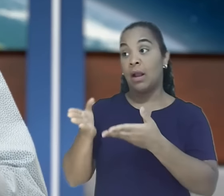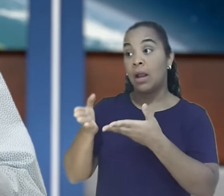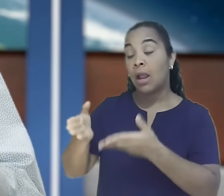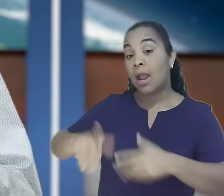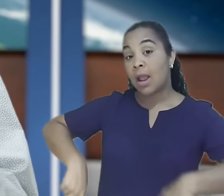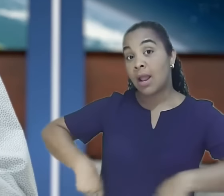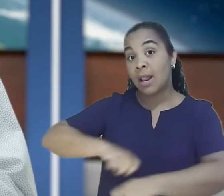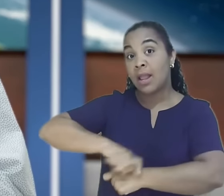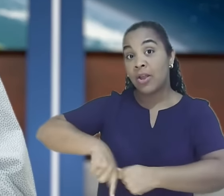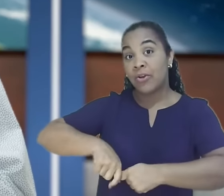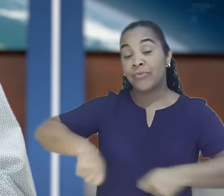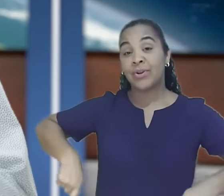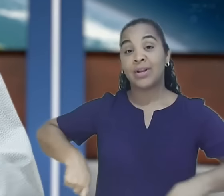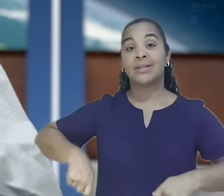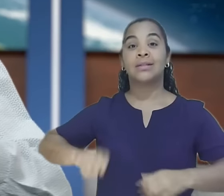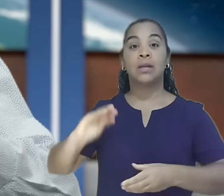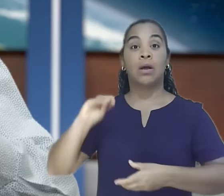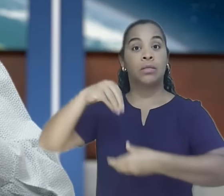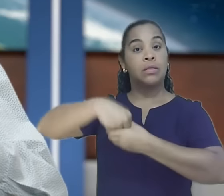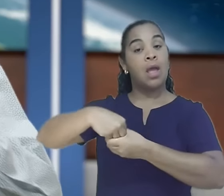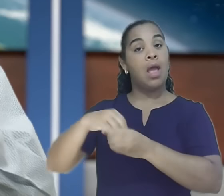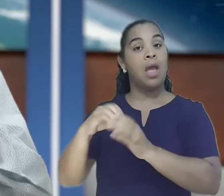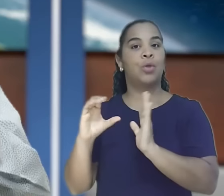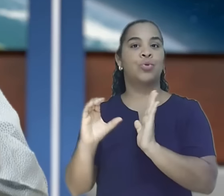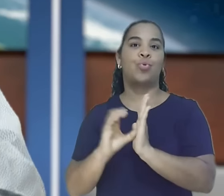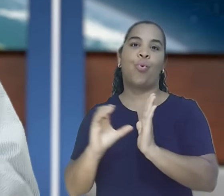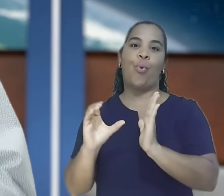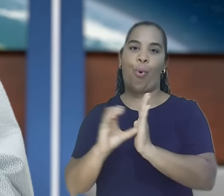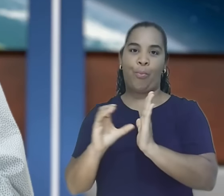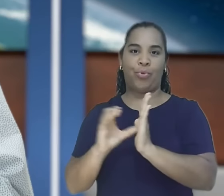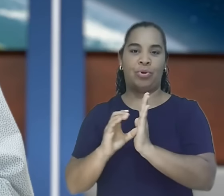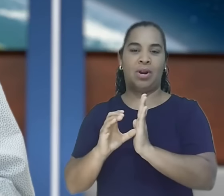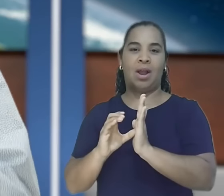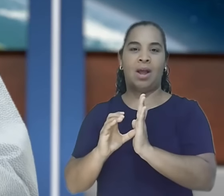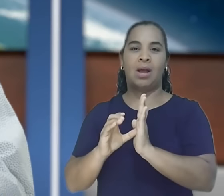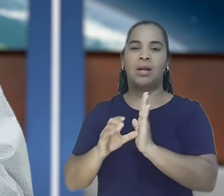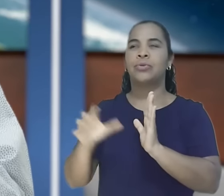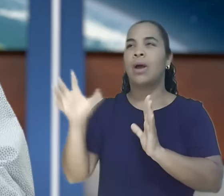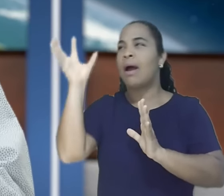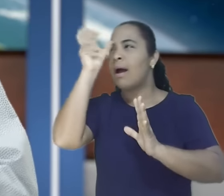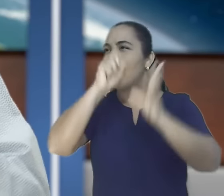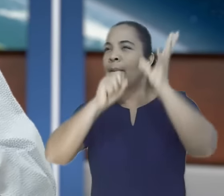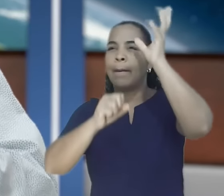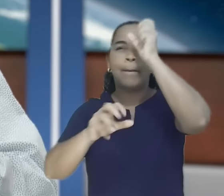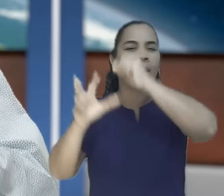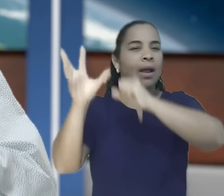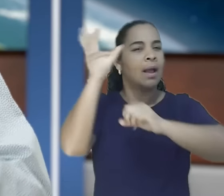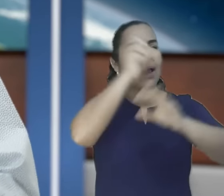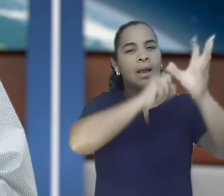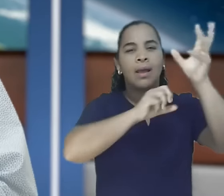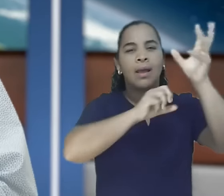totalidade Absorvendo Do universo E absorvida No amor Santificante De